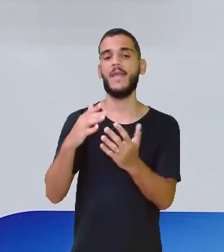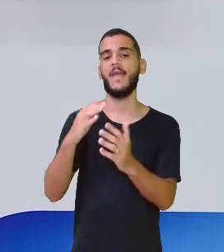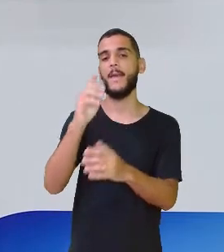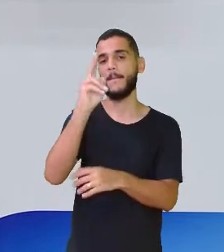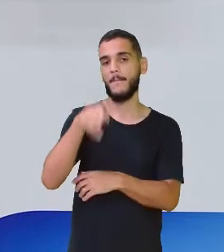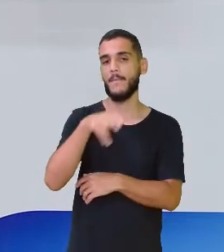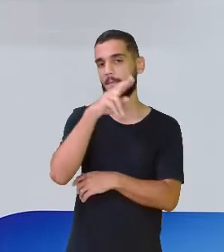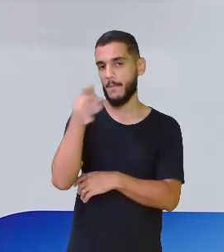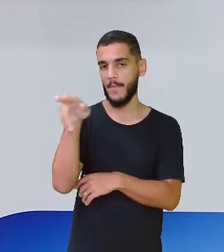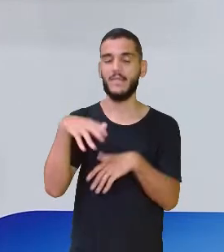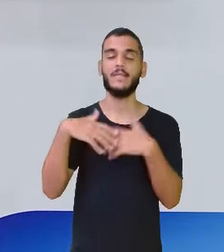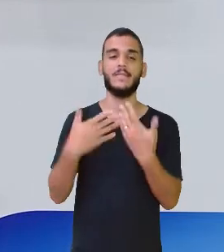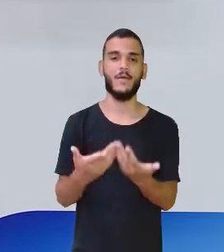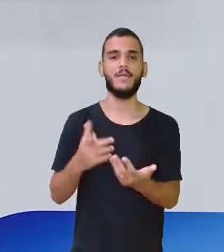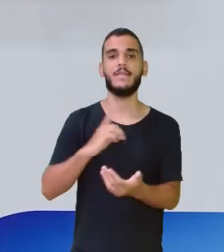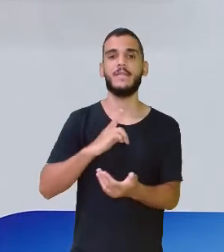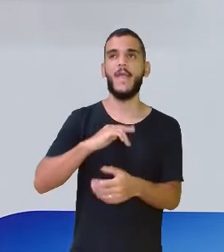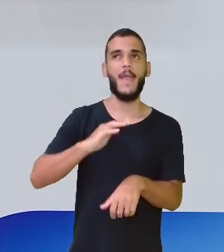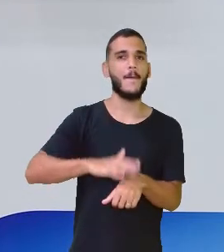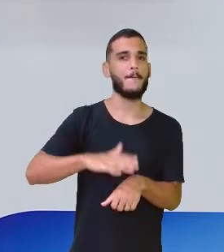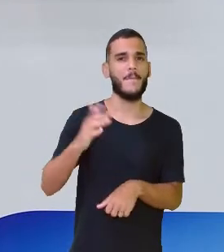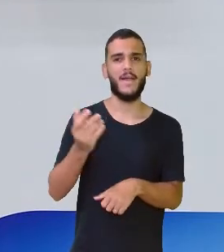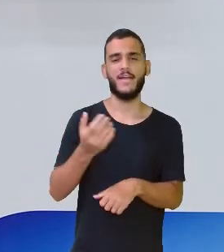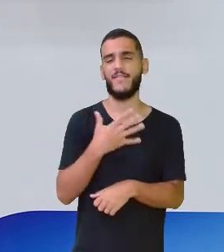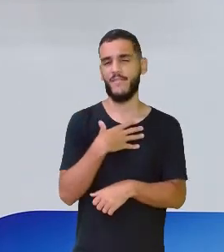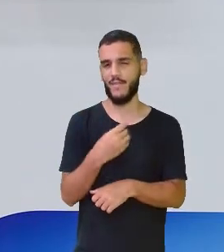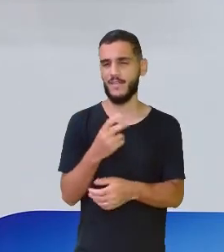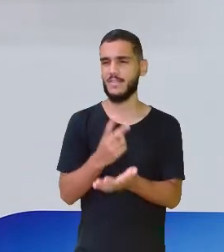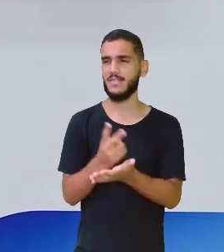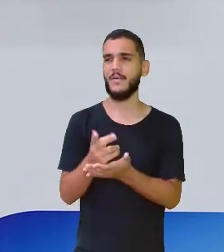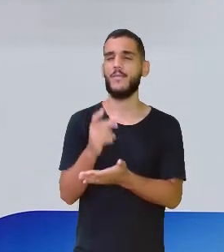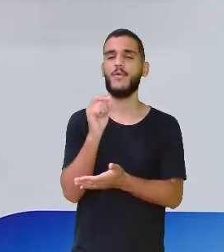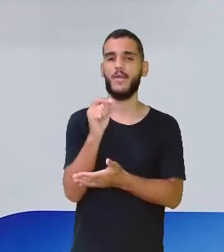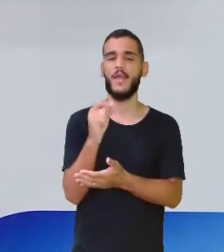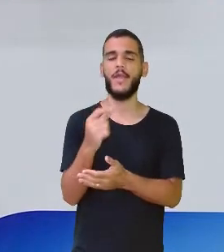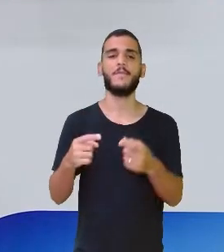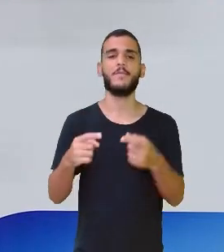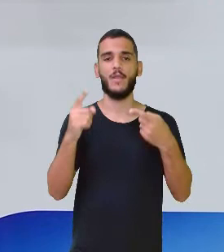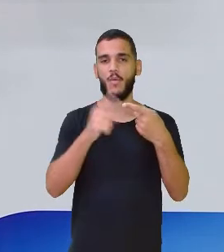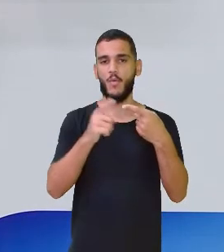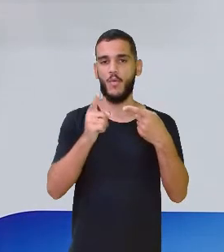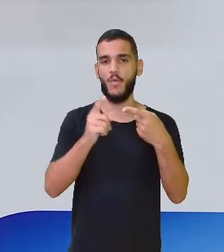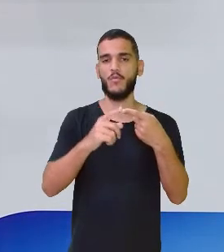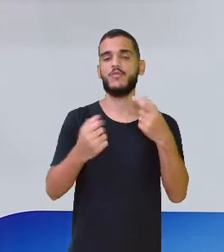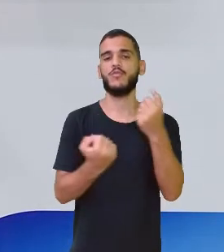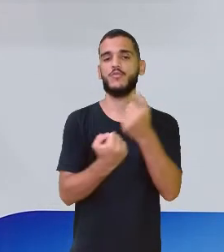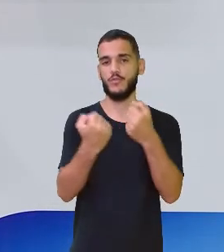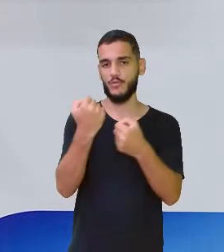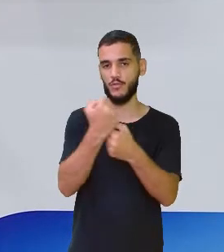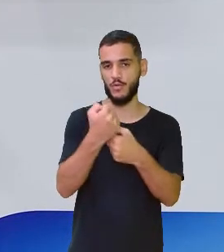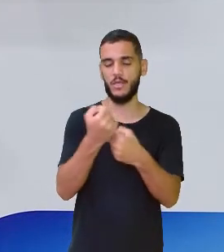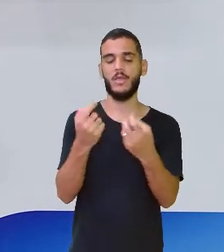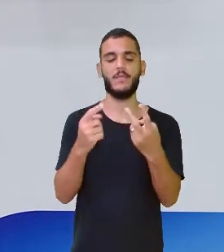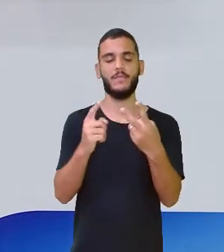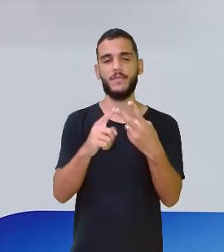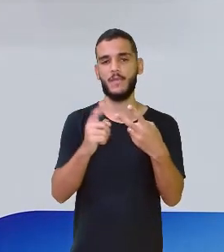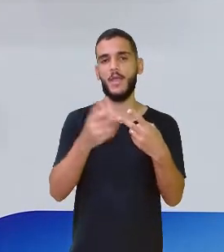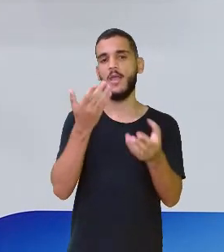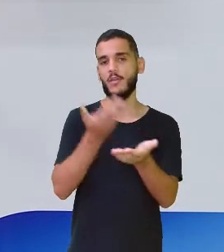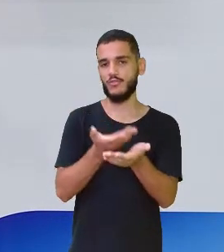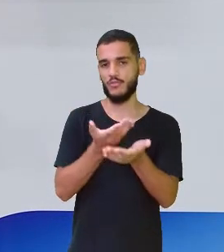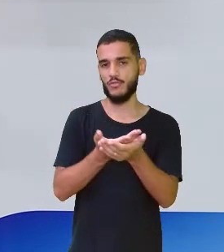mais de um filho, ele sempre colocava ali, ó, o primeiro vai suceder, o segundo vai ser o que vai estudar para